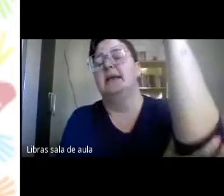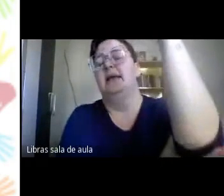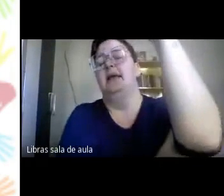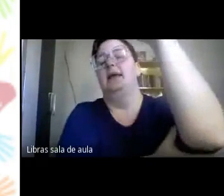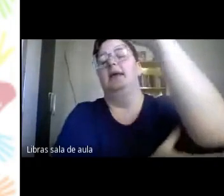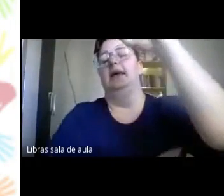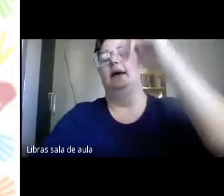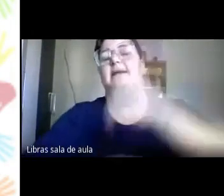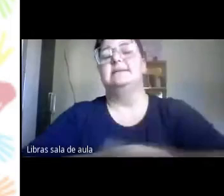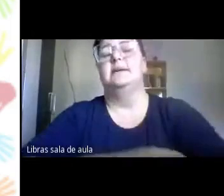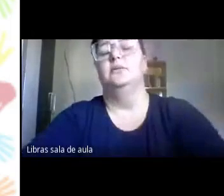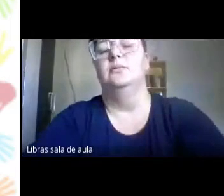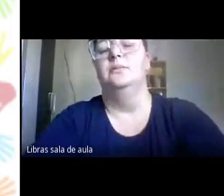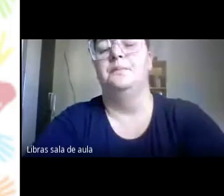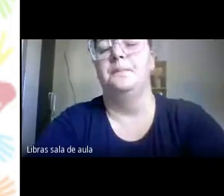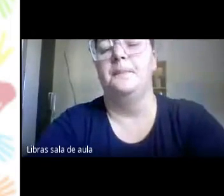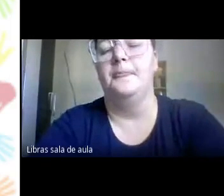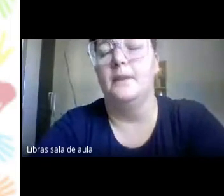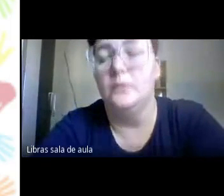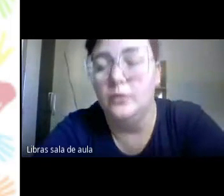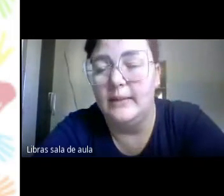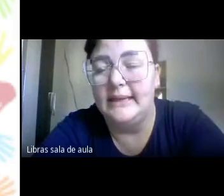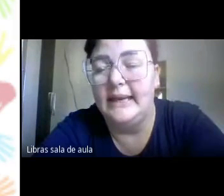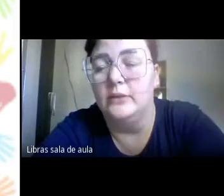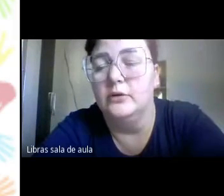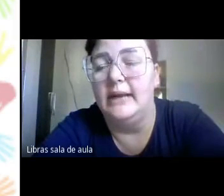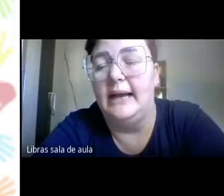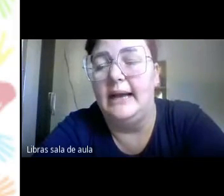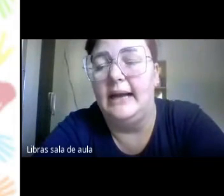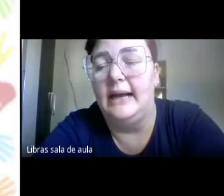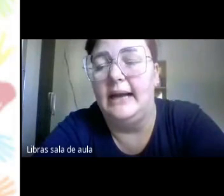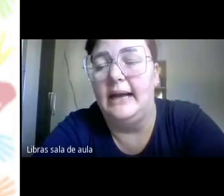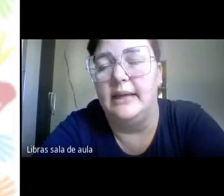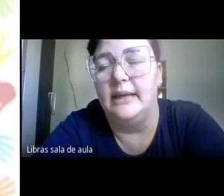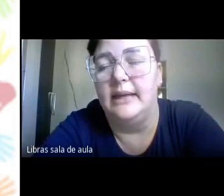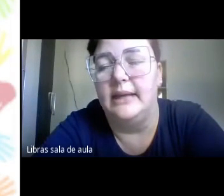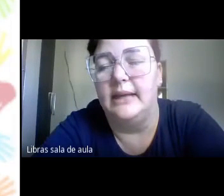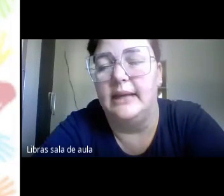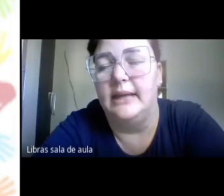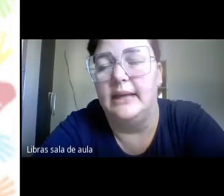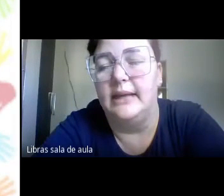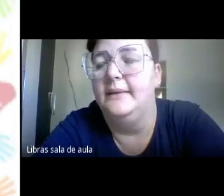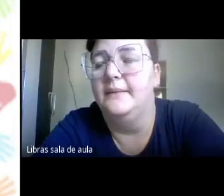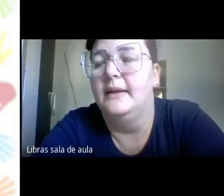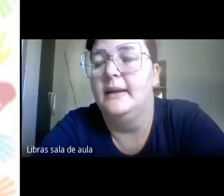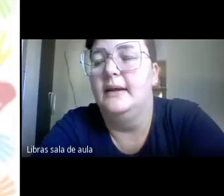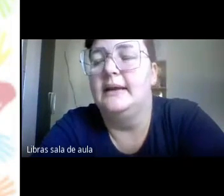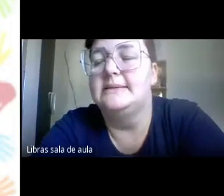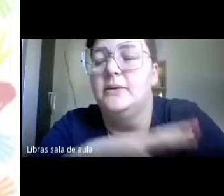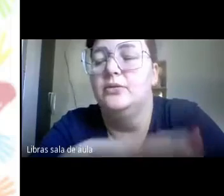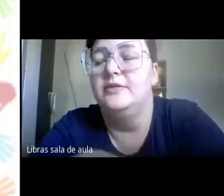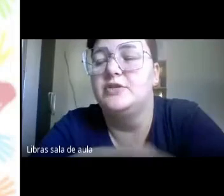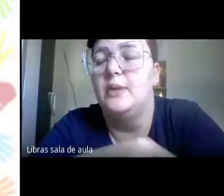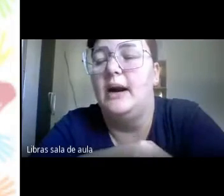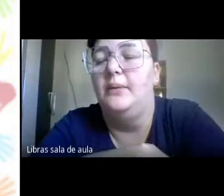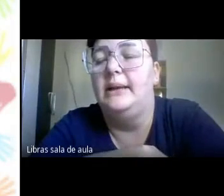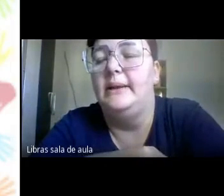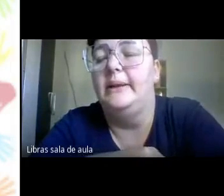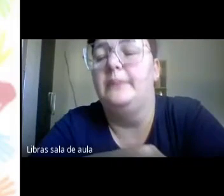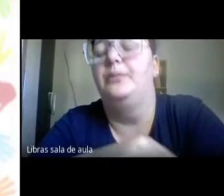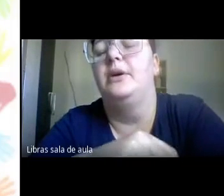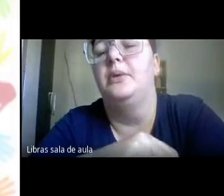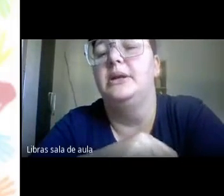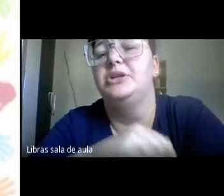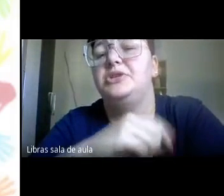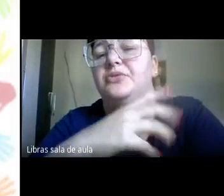eles, a questão do material dourado, né, para a gente trabalhar a questão do visual